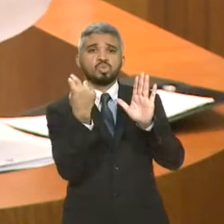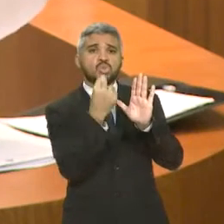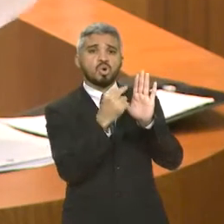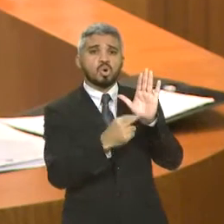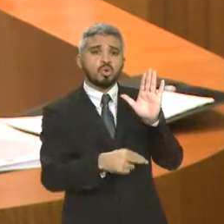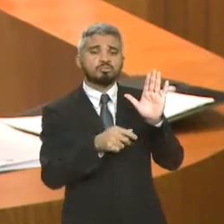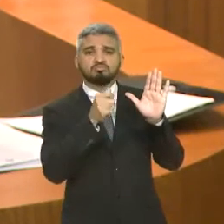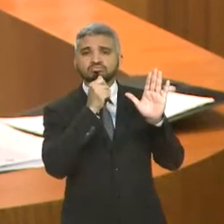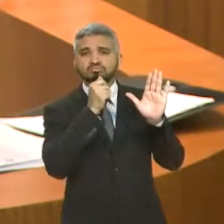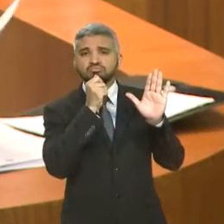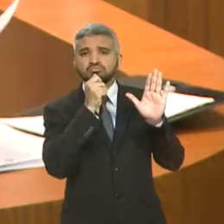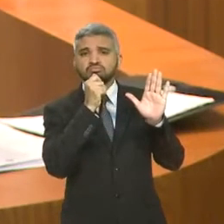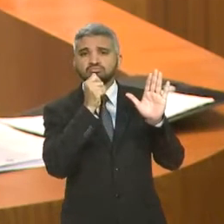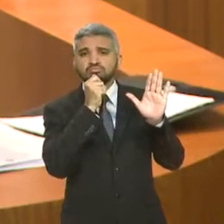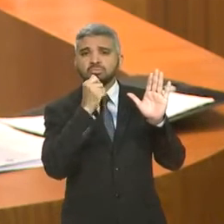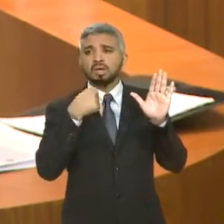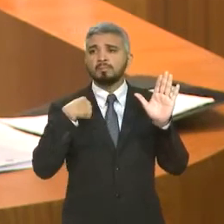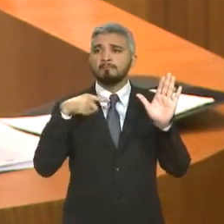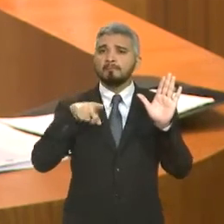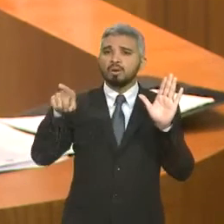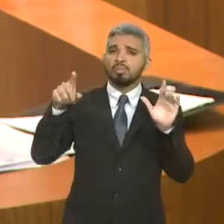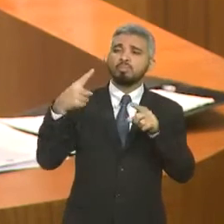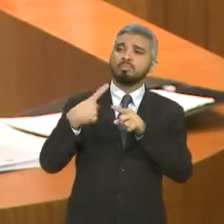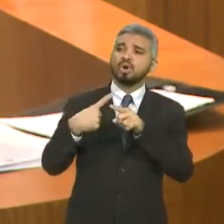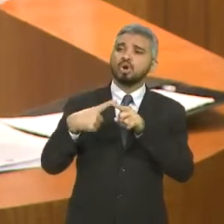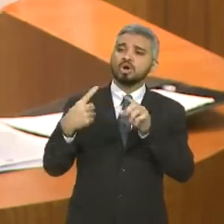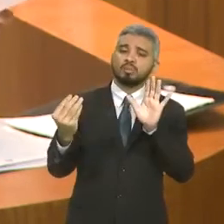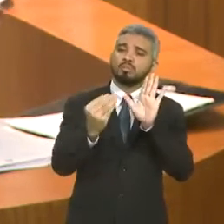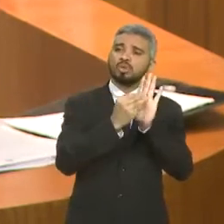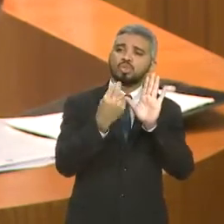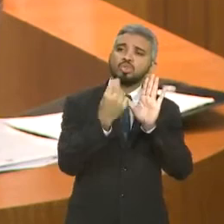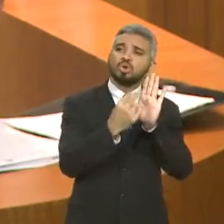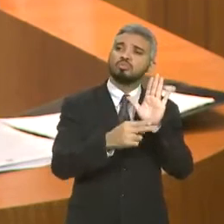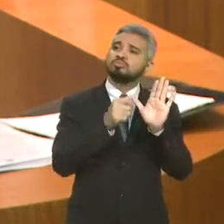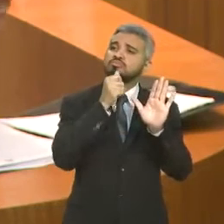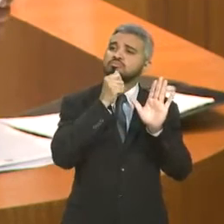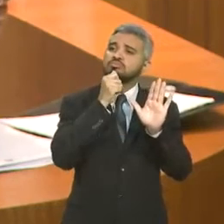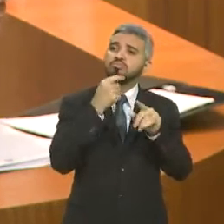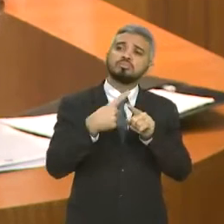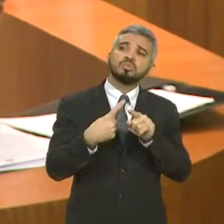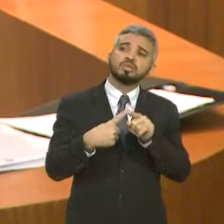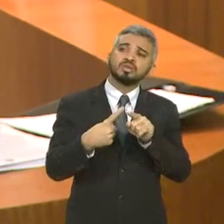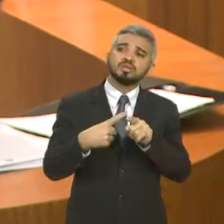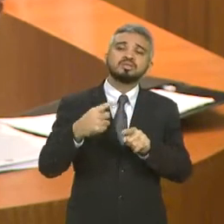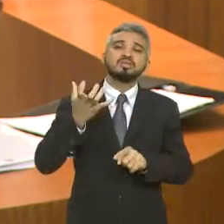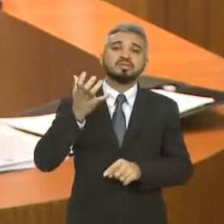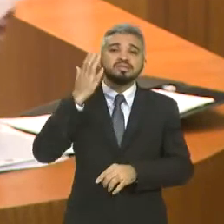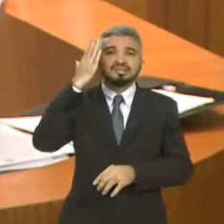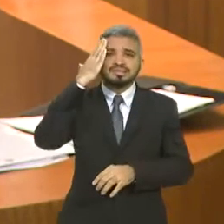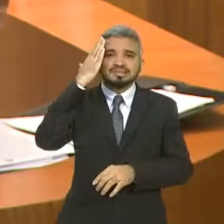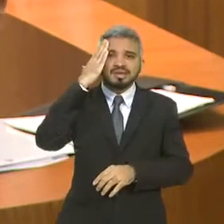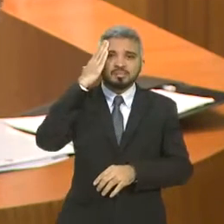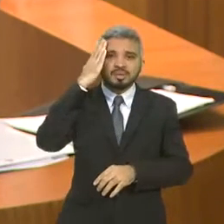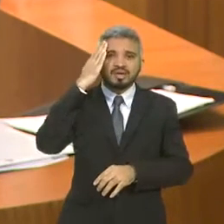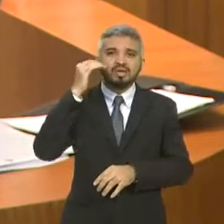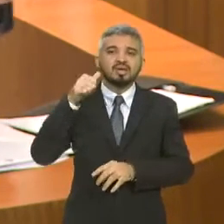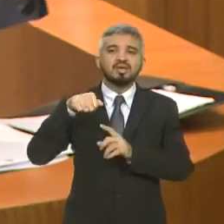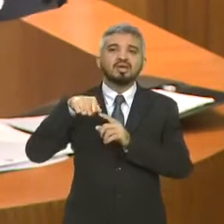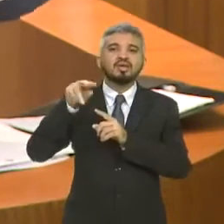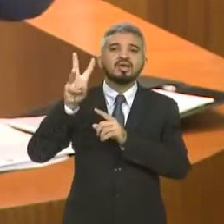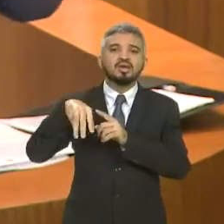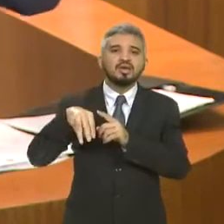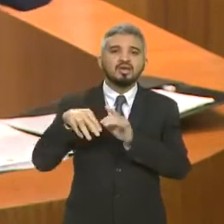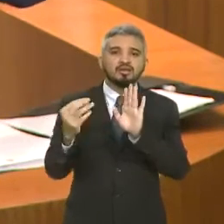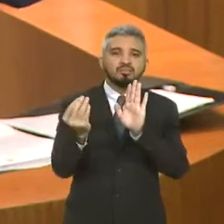atentamente a promoção de praças, mas precisamos saber aqueles que não entraram, que não estão sendo promovidos, quais os